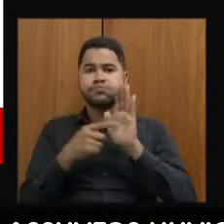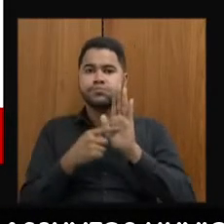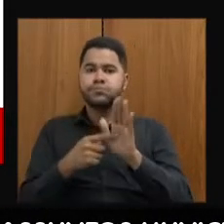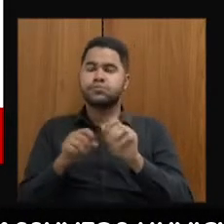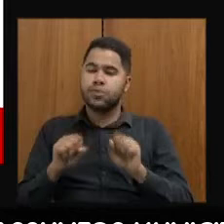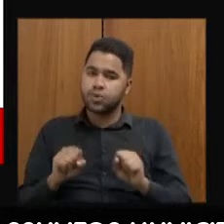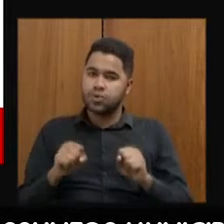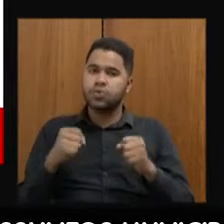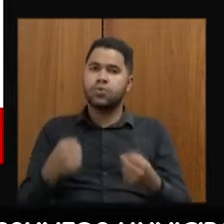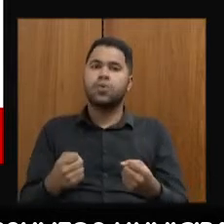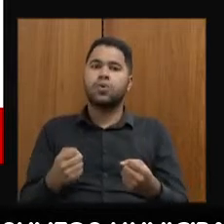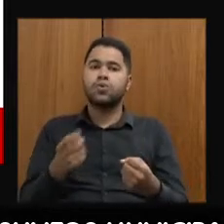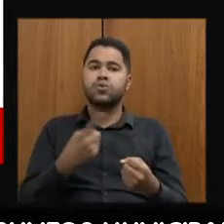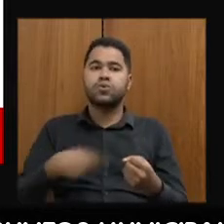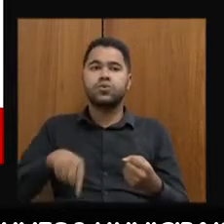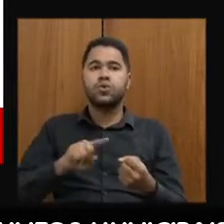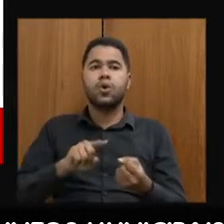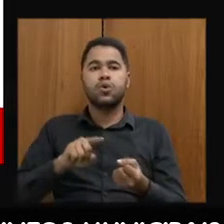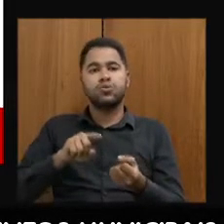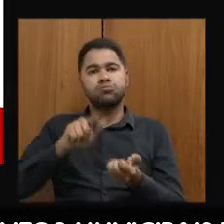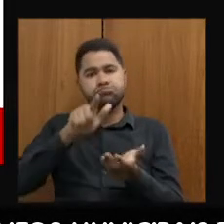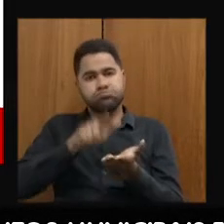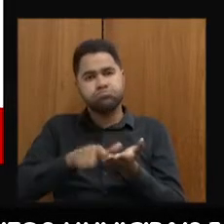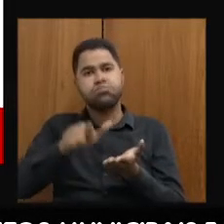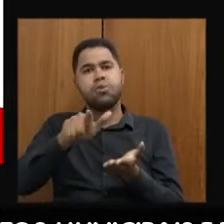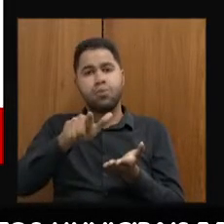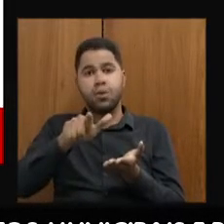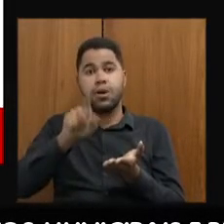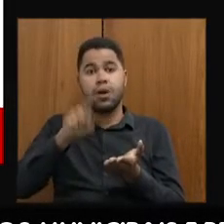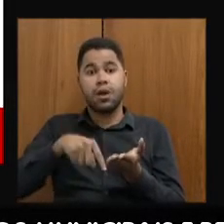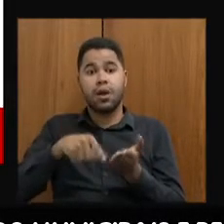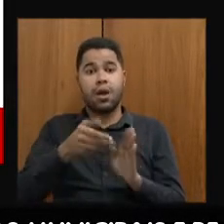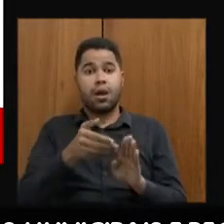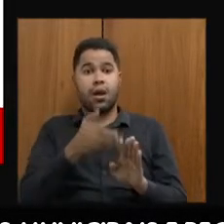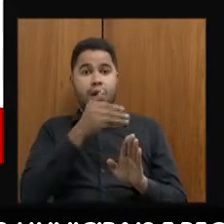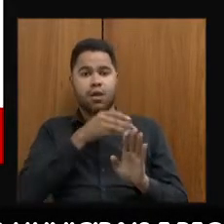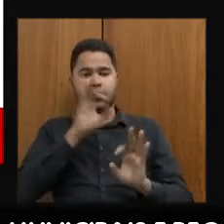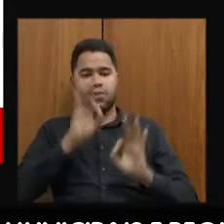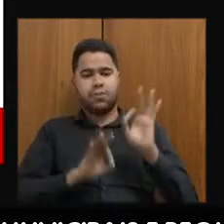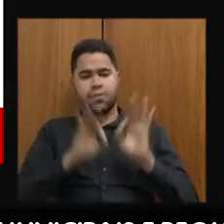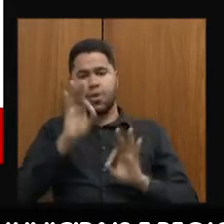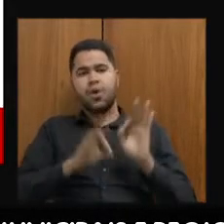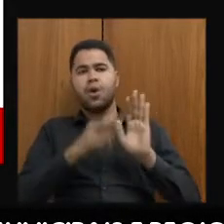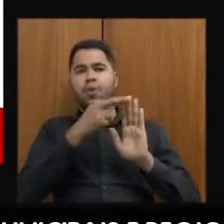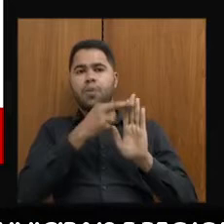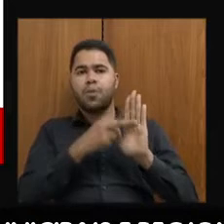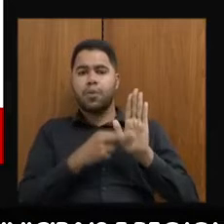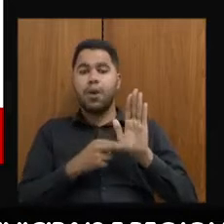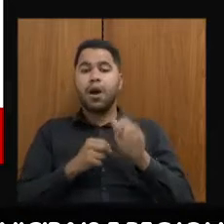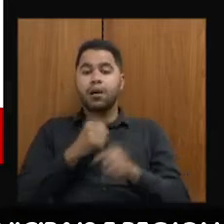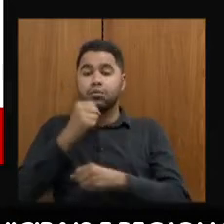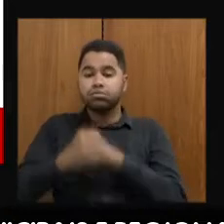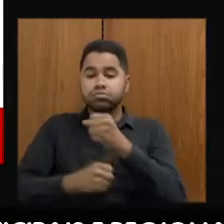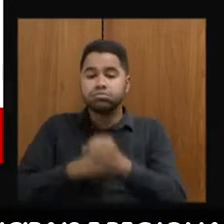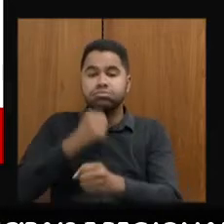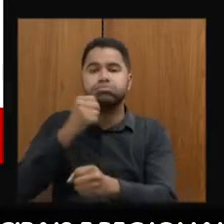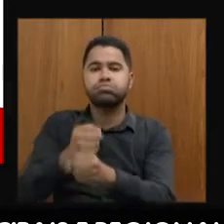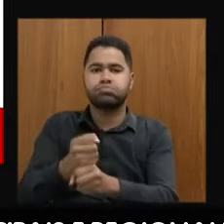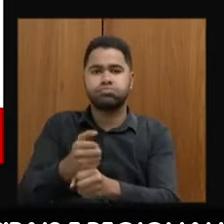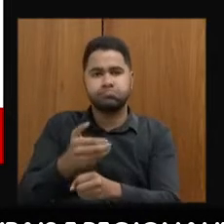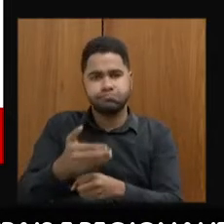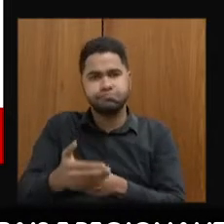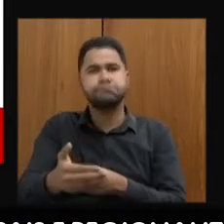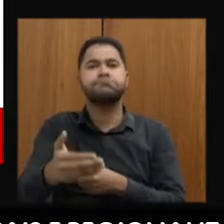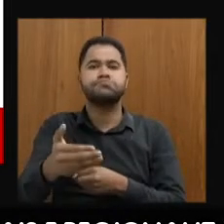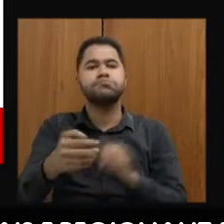esse esforço de termos publicado em planejamento regulatório para os próximos anos na secretaria